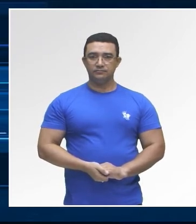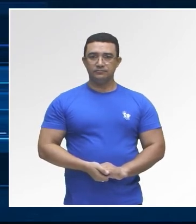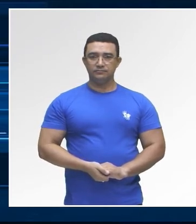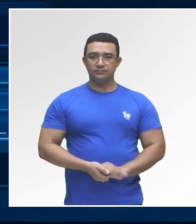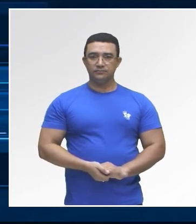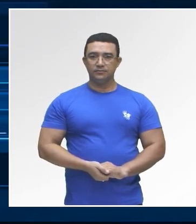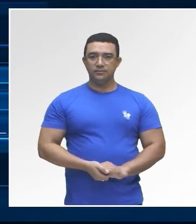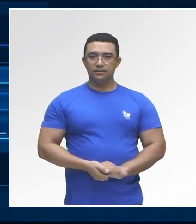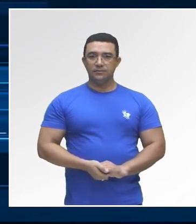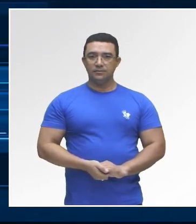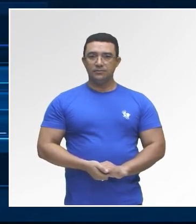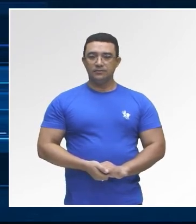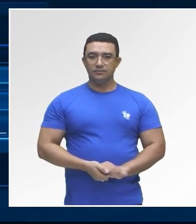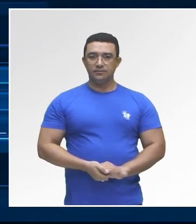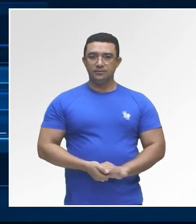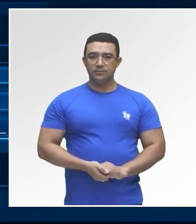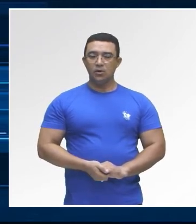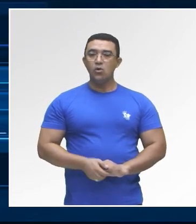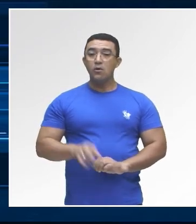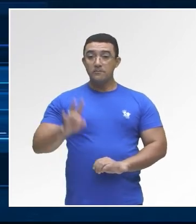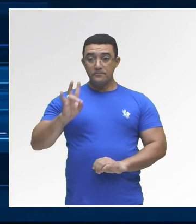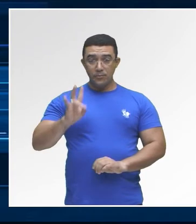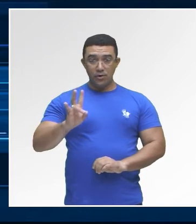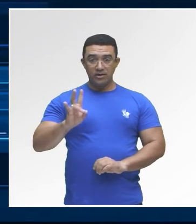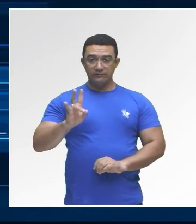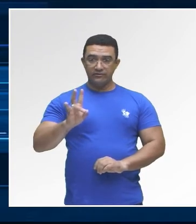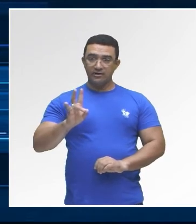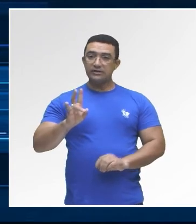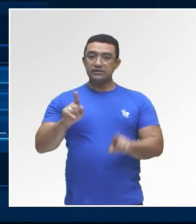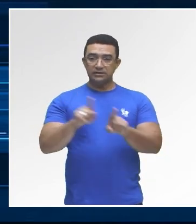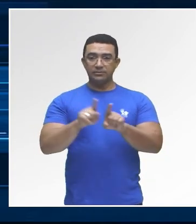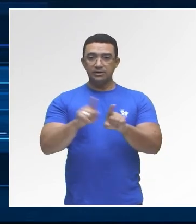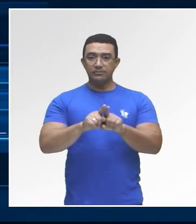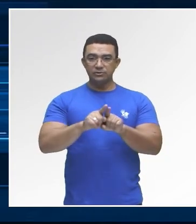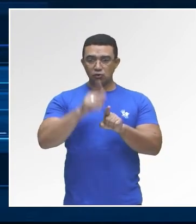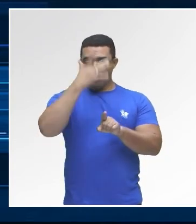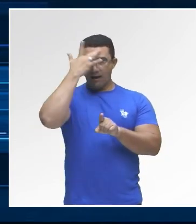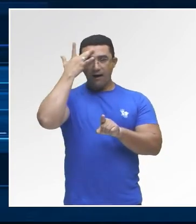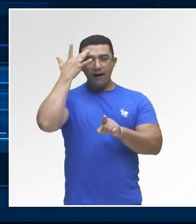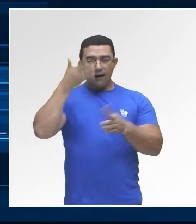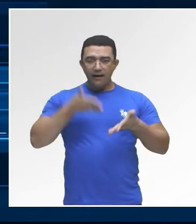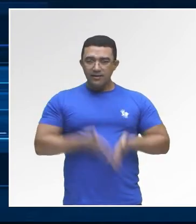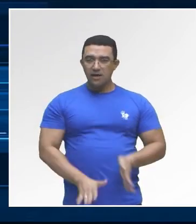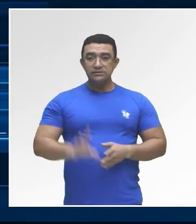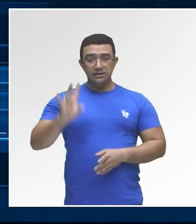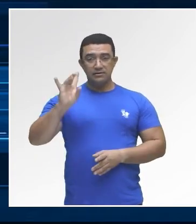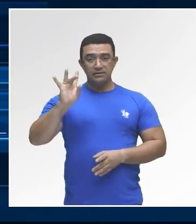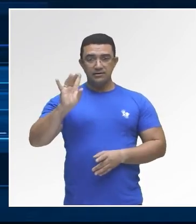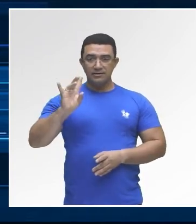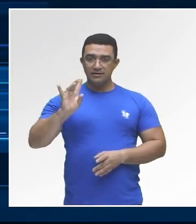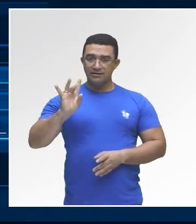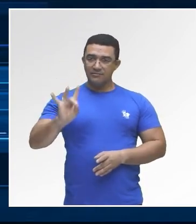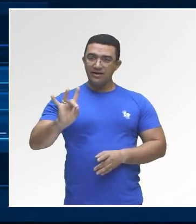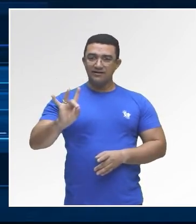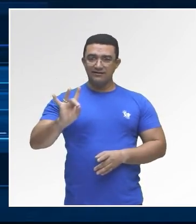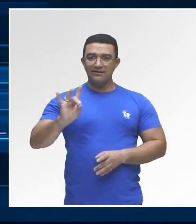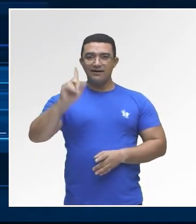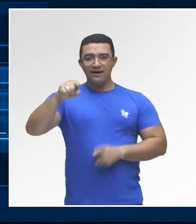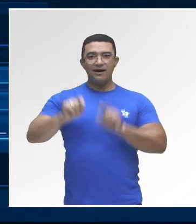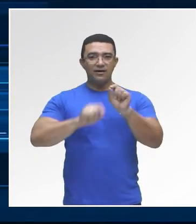Bolívia, Bolivian. Peru, Peruvian. Peru, Peruvian. Então, essa é a forma de finalizar